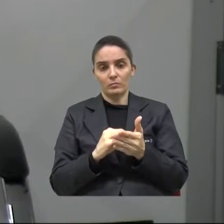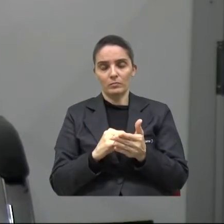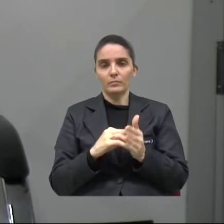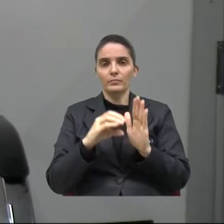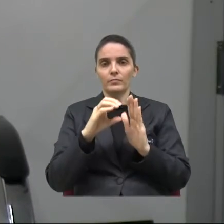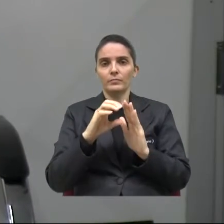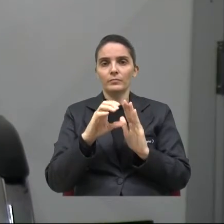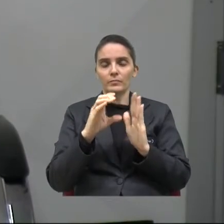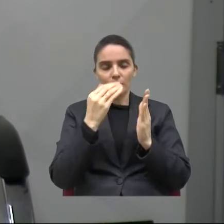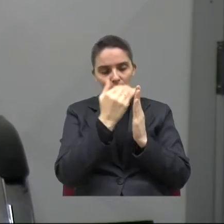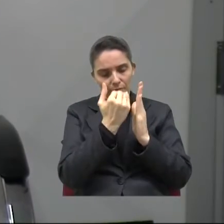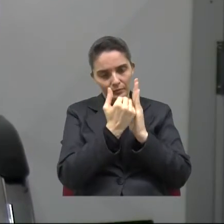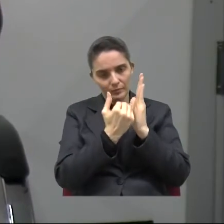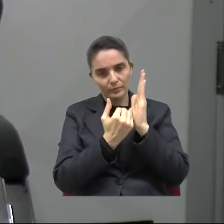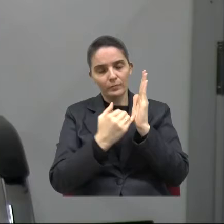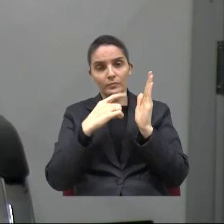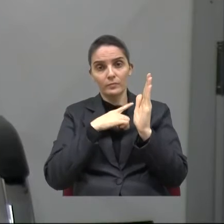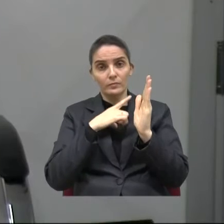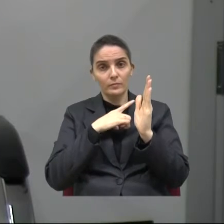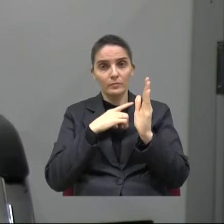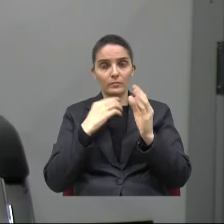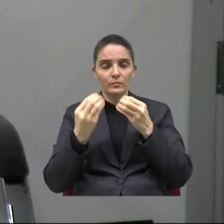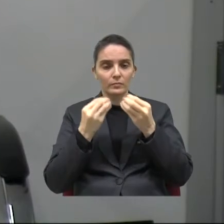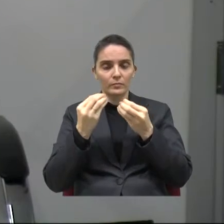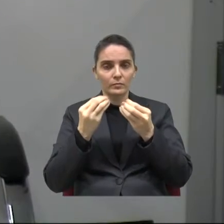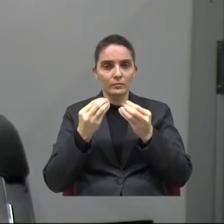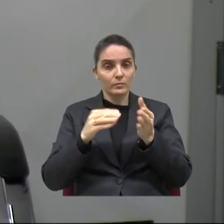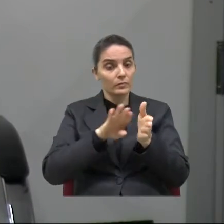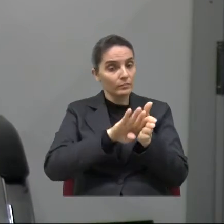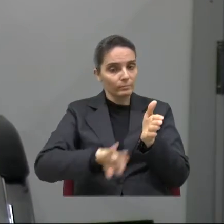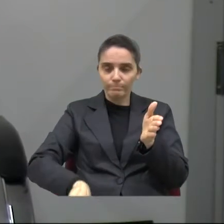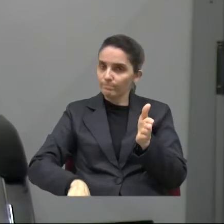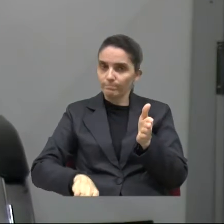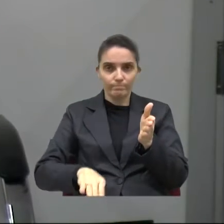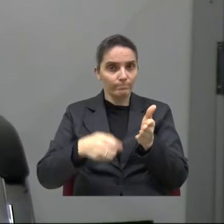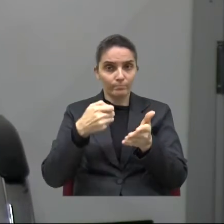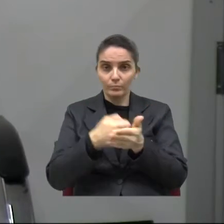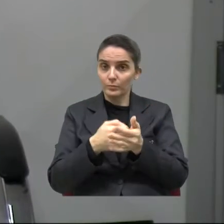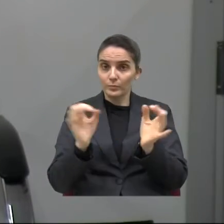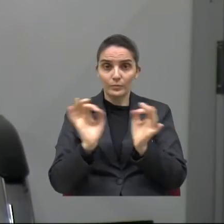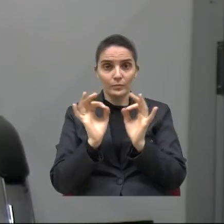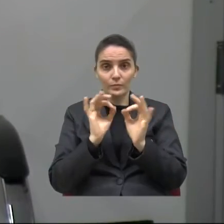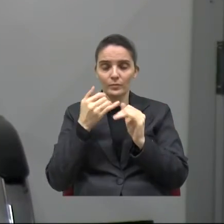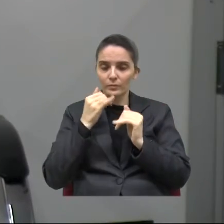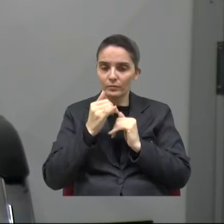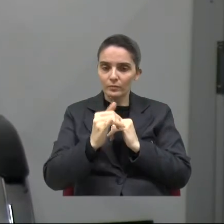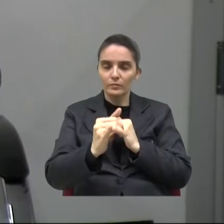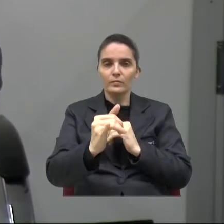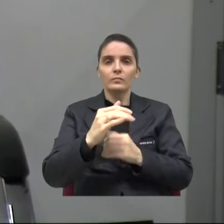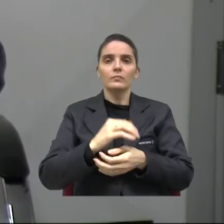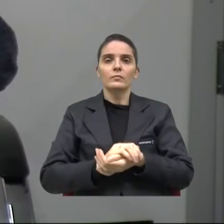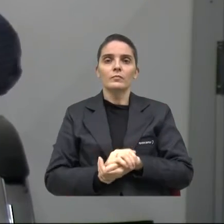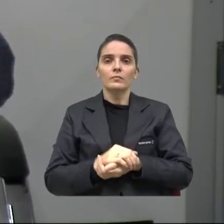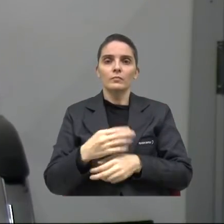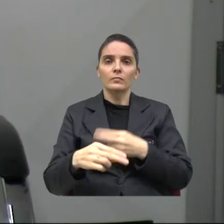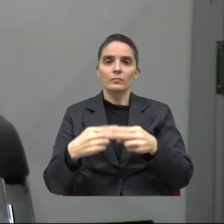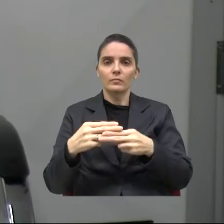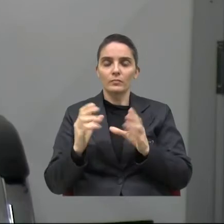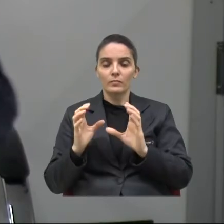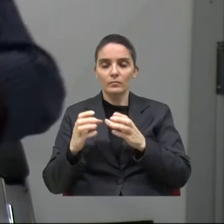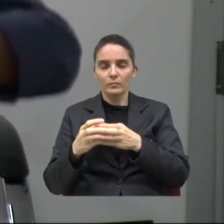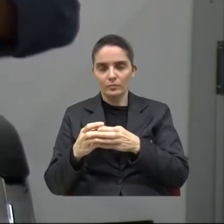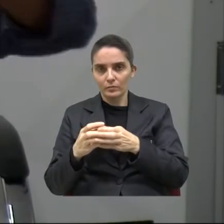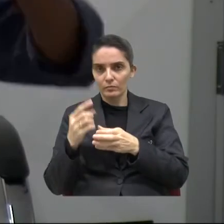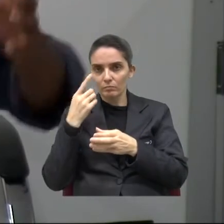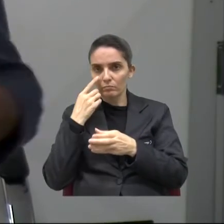o benefício, inclusive até da isenção da instalação de energia. Então, essa comissão vai tratar com